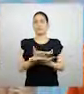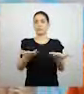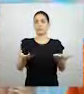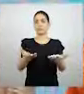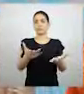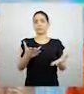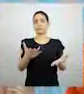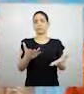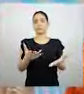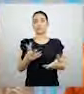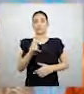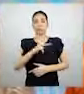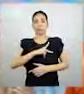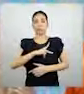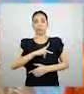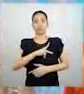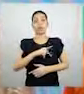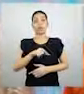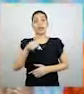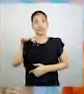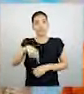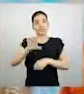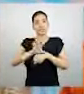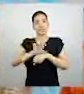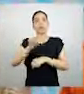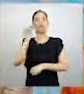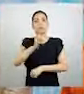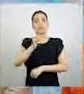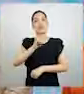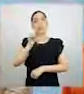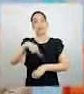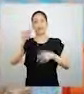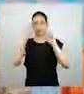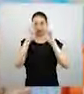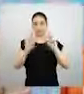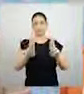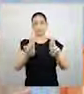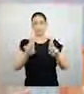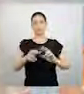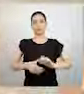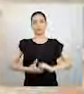pública de que nesse estado, mulher é respeitada.